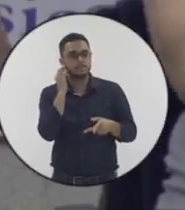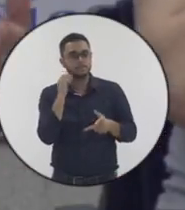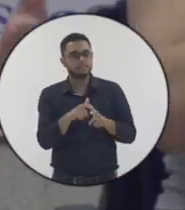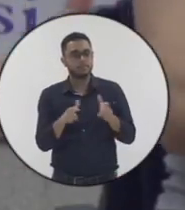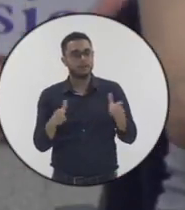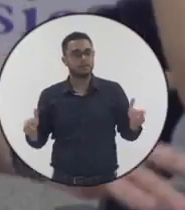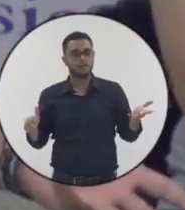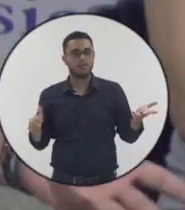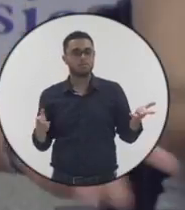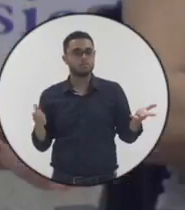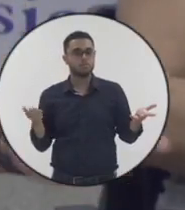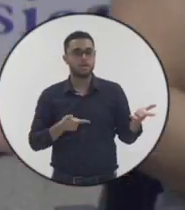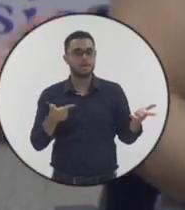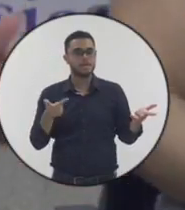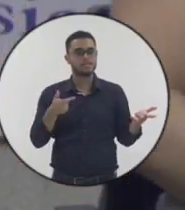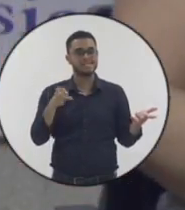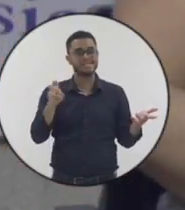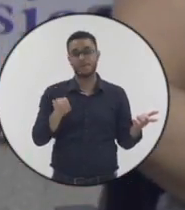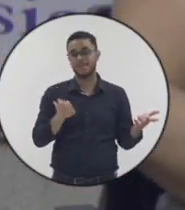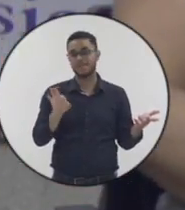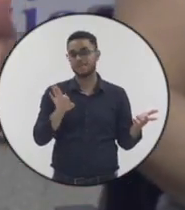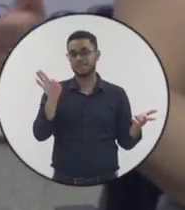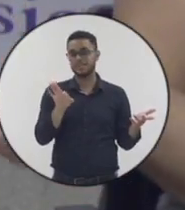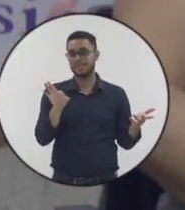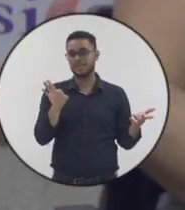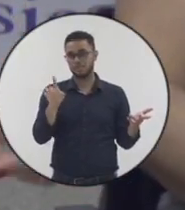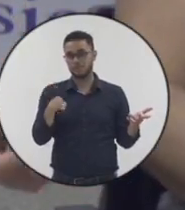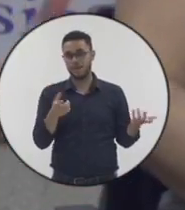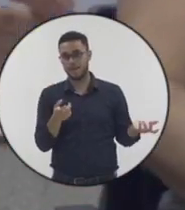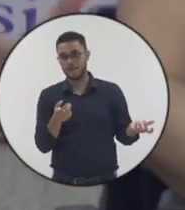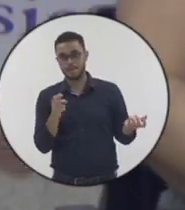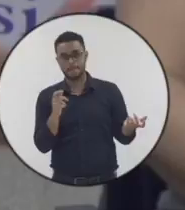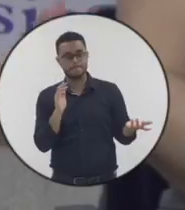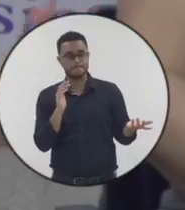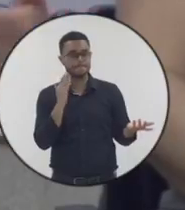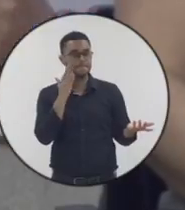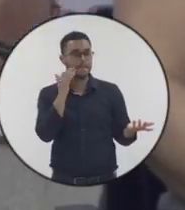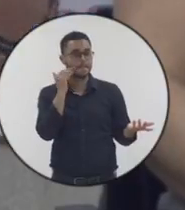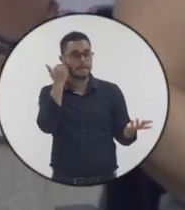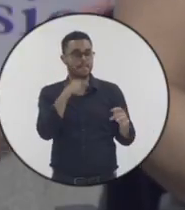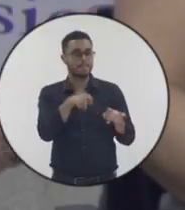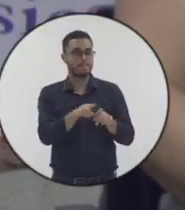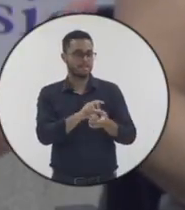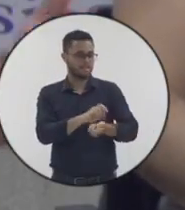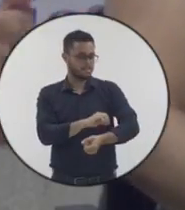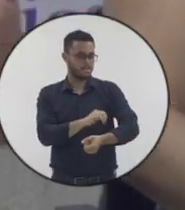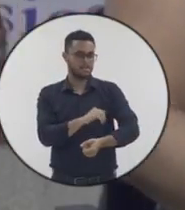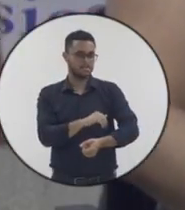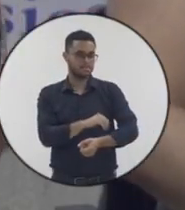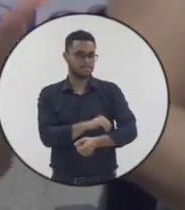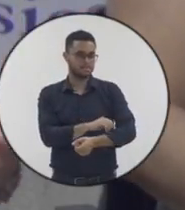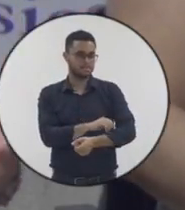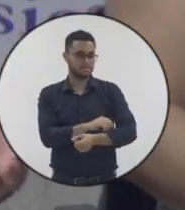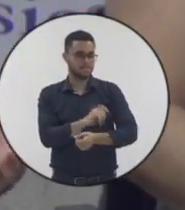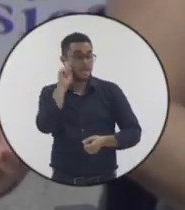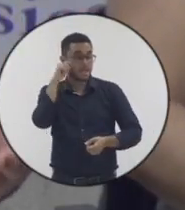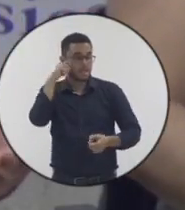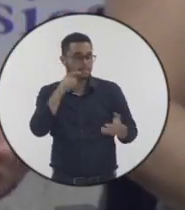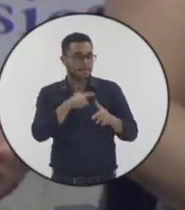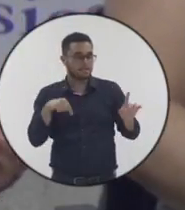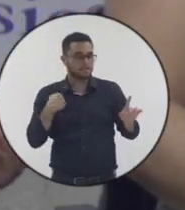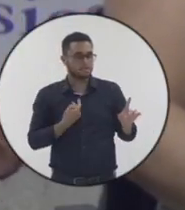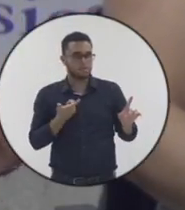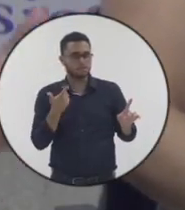do que 50% de pardos e negros, mas a todo momento a gente não consegue ver e se enxergar